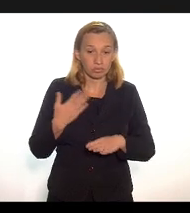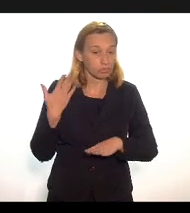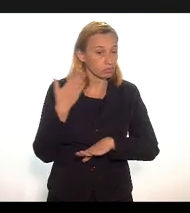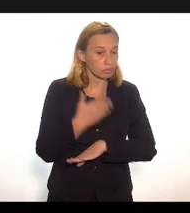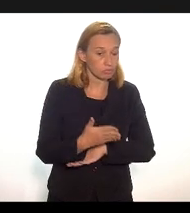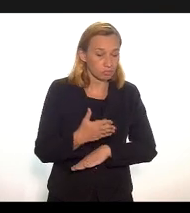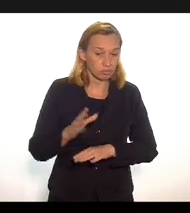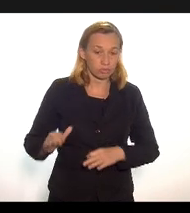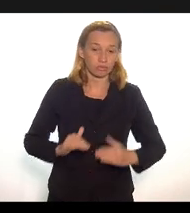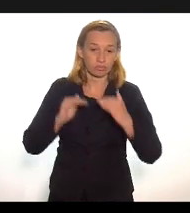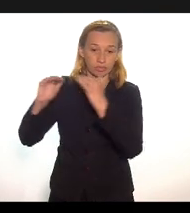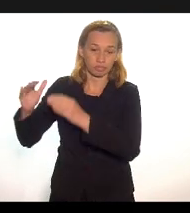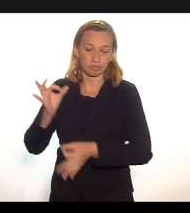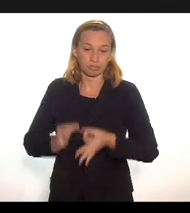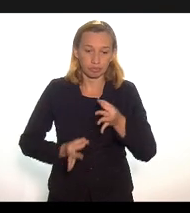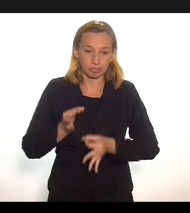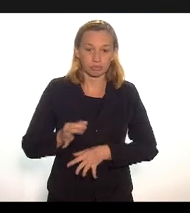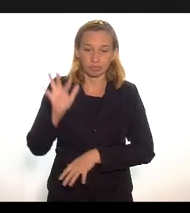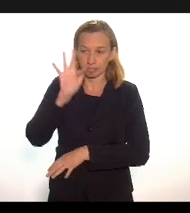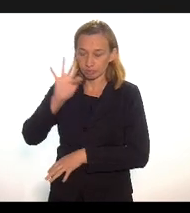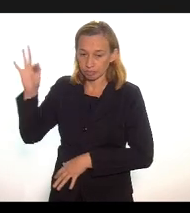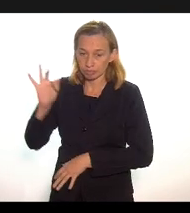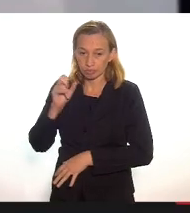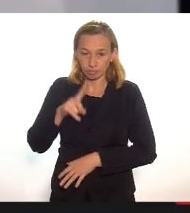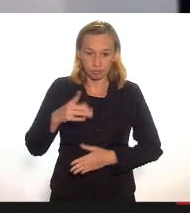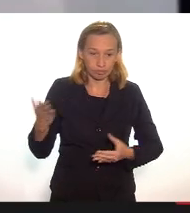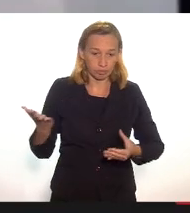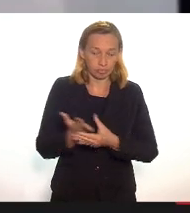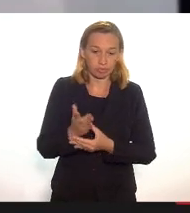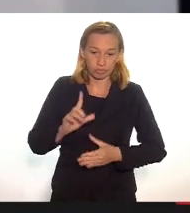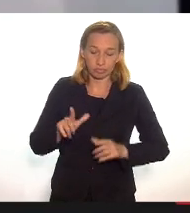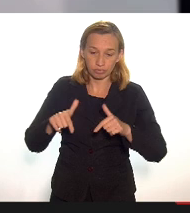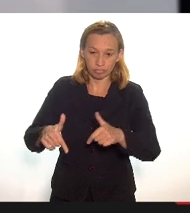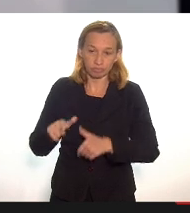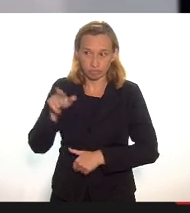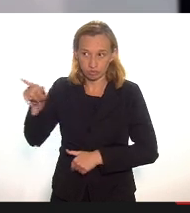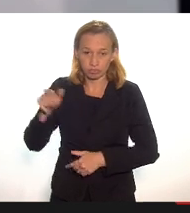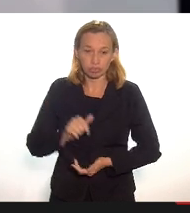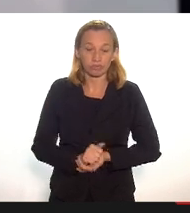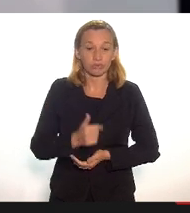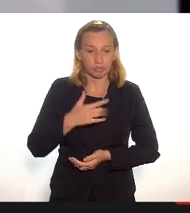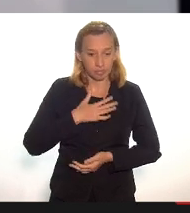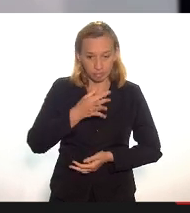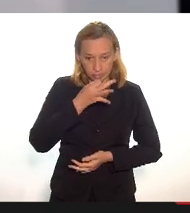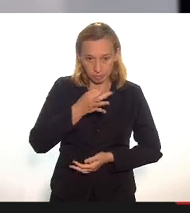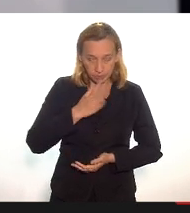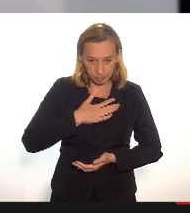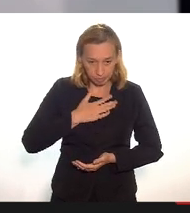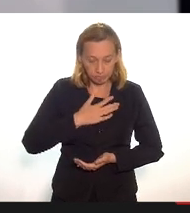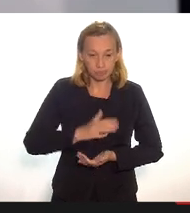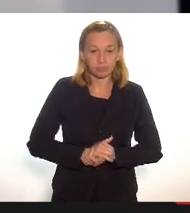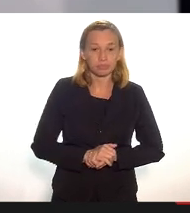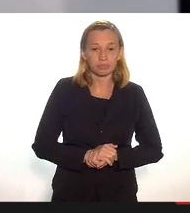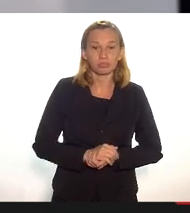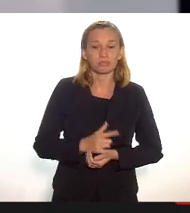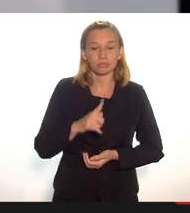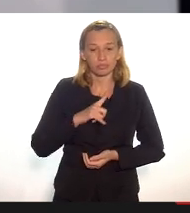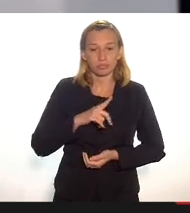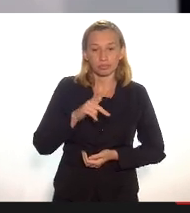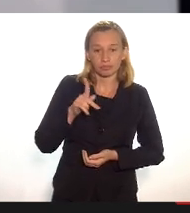Supremo Tribunal Federal. Isso é uma ação que deve chegar lá. Essa é a minha opinião. É óbvio que tem Paulo Ramos aí, que é